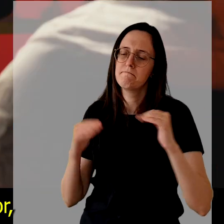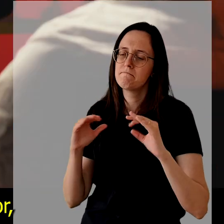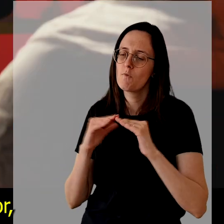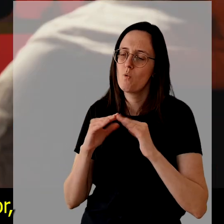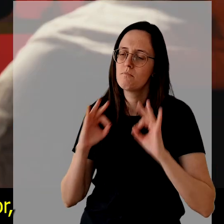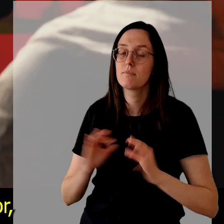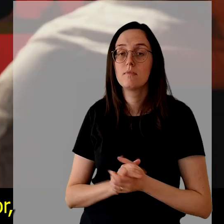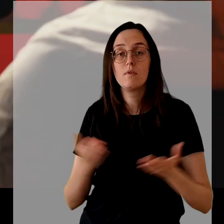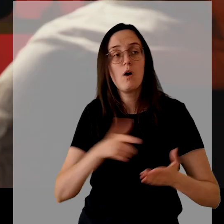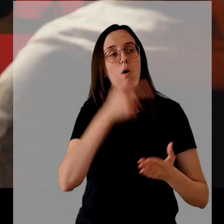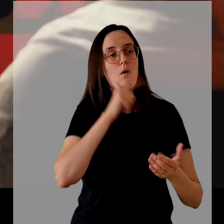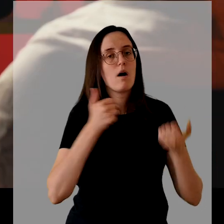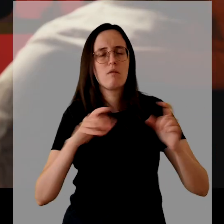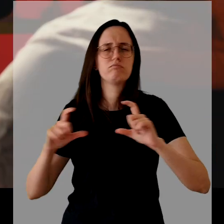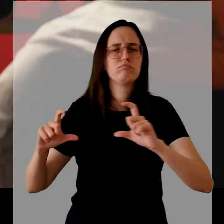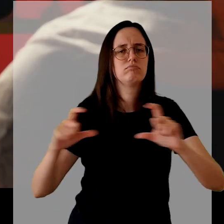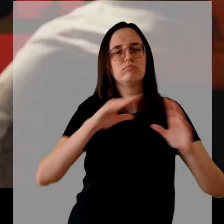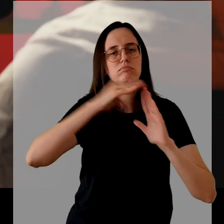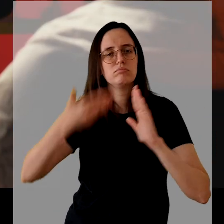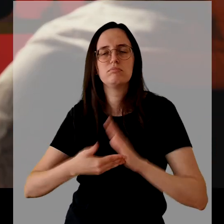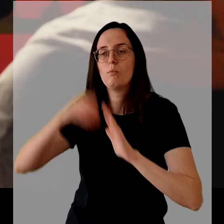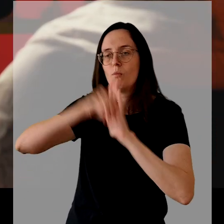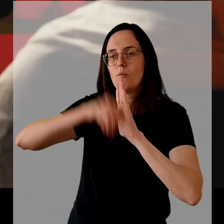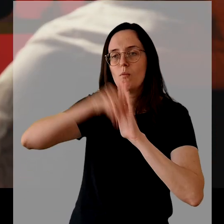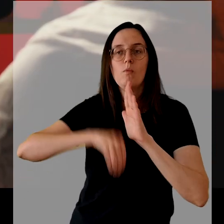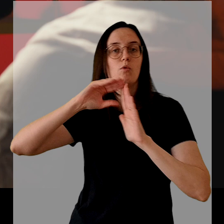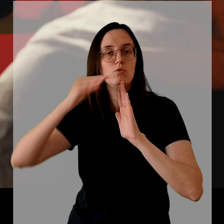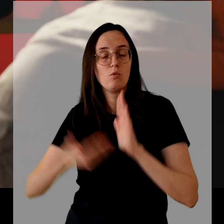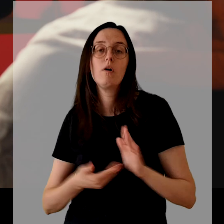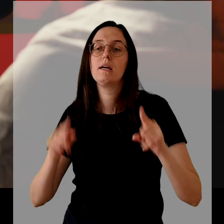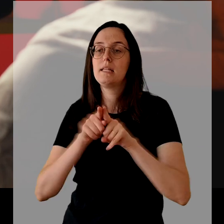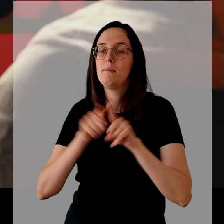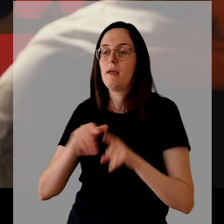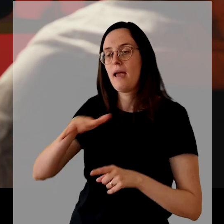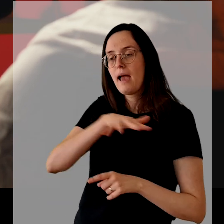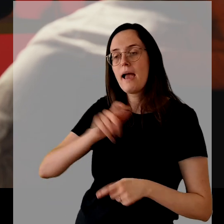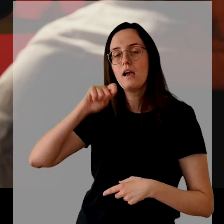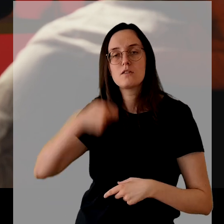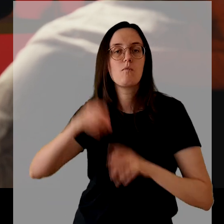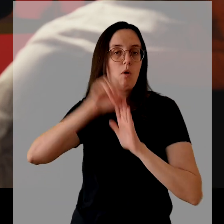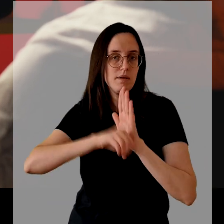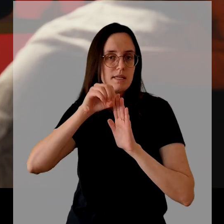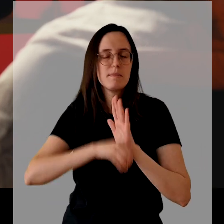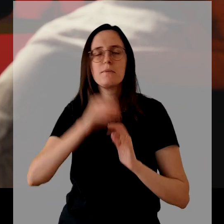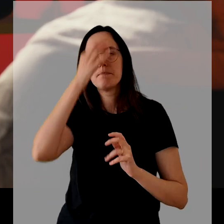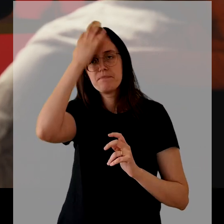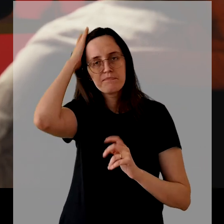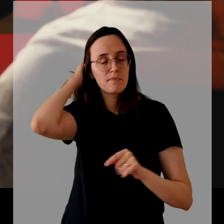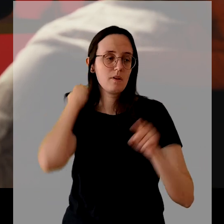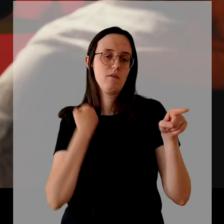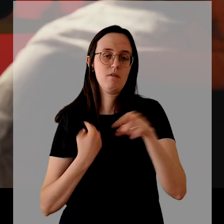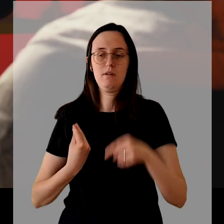certeza. Você conseguiu entregar no teu setor, na parte de fotografia, né, com o orçamento que tinha. E entrando também nessa parte de orçamento,